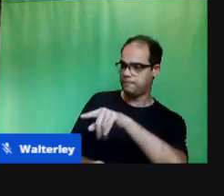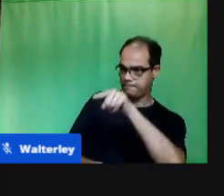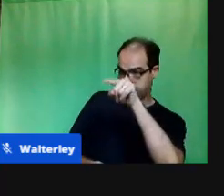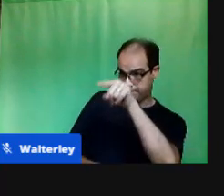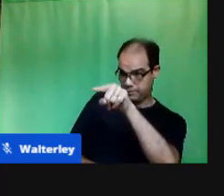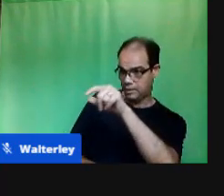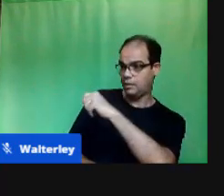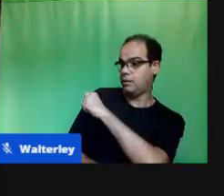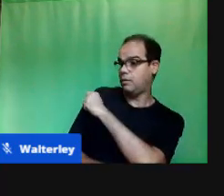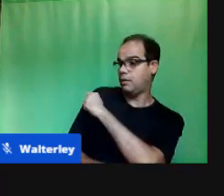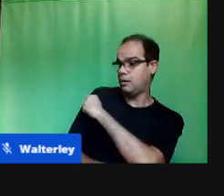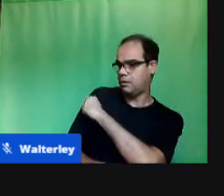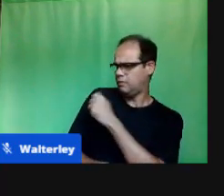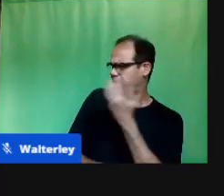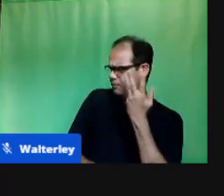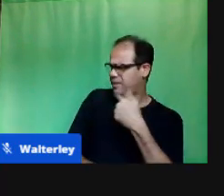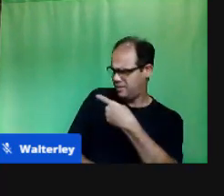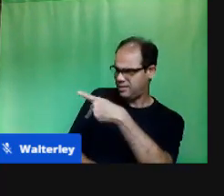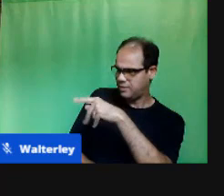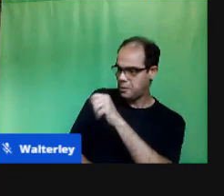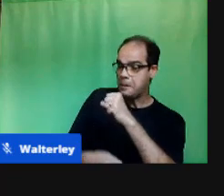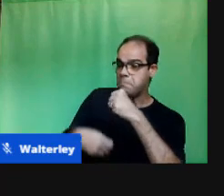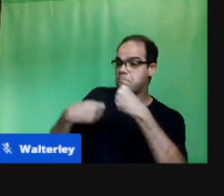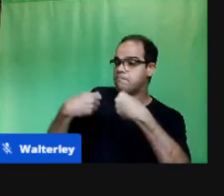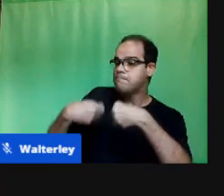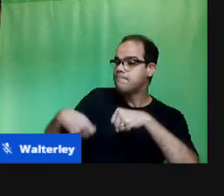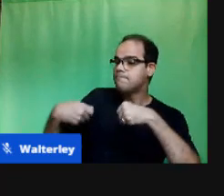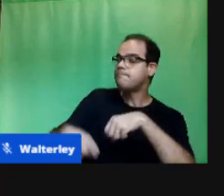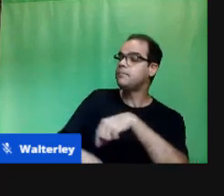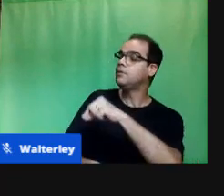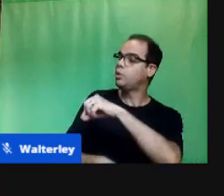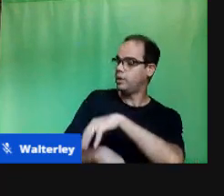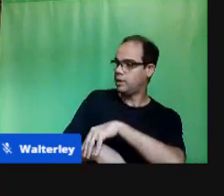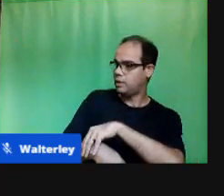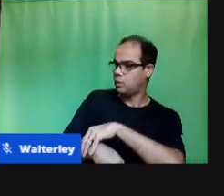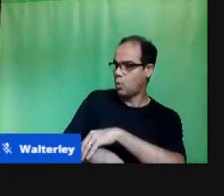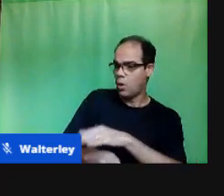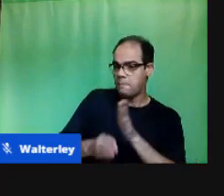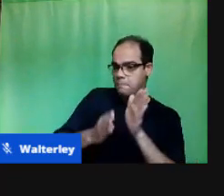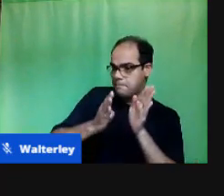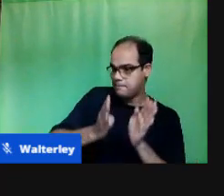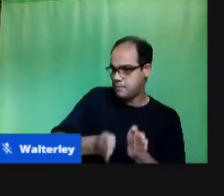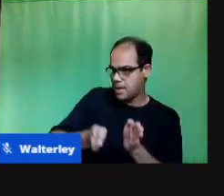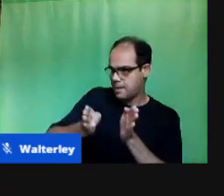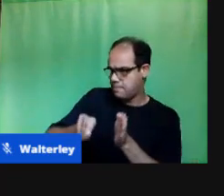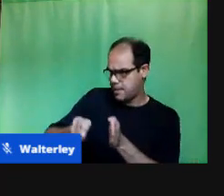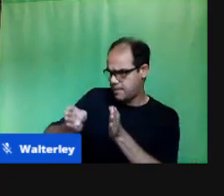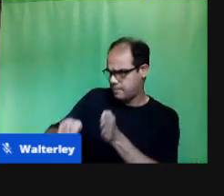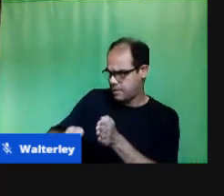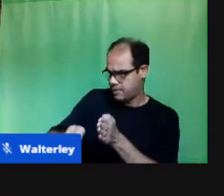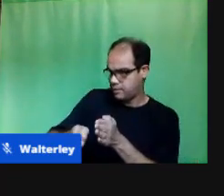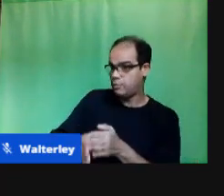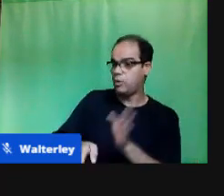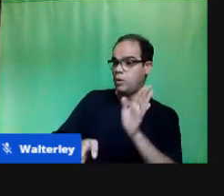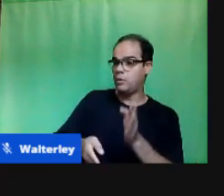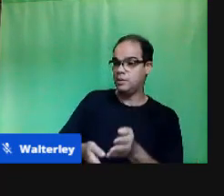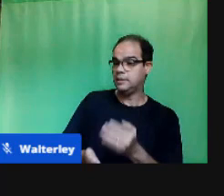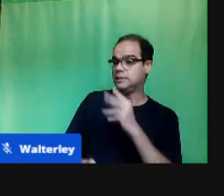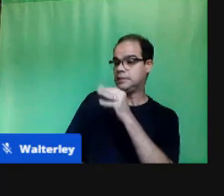têm esse suporte em casa, mas no que nós pudermos estar